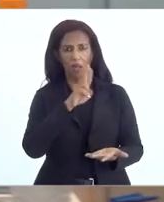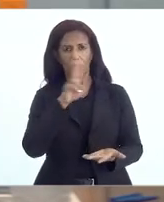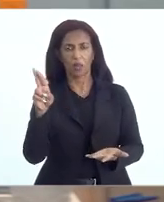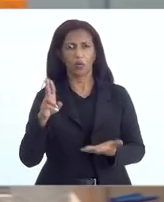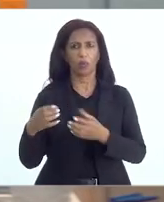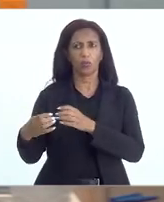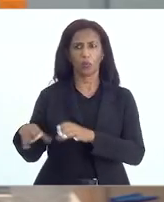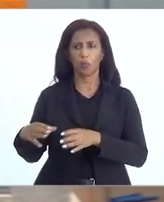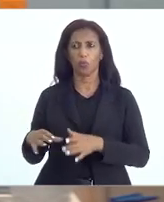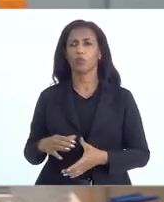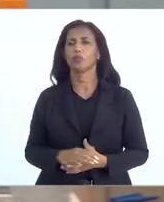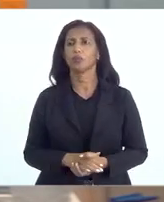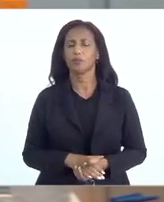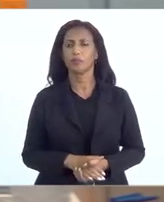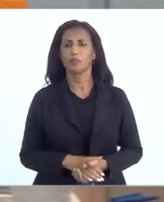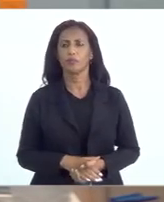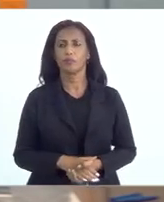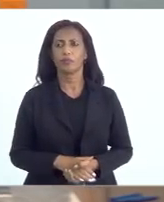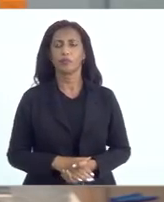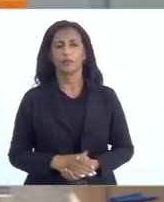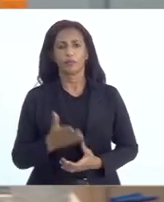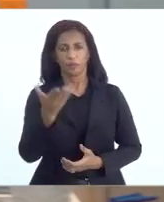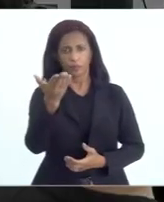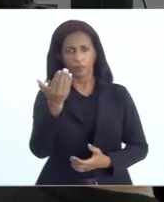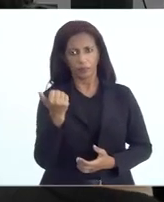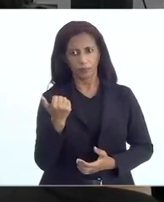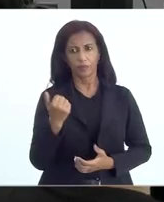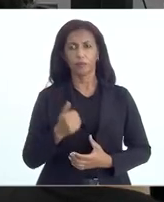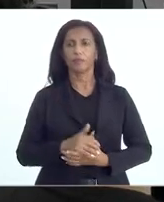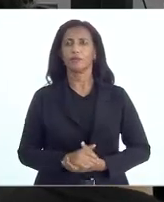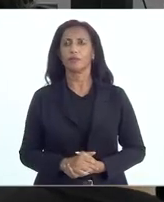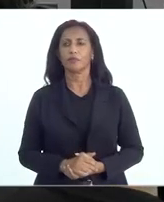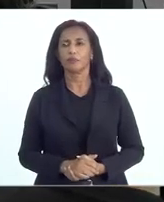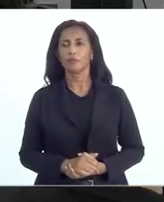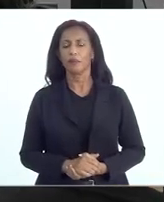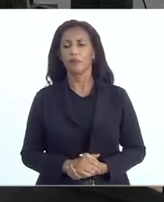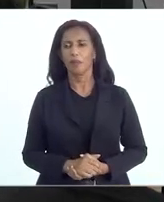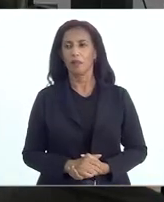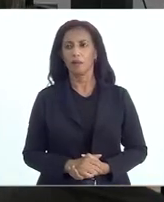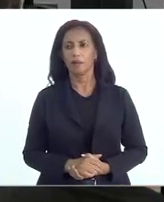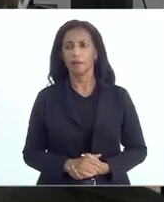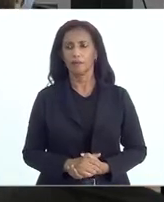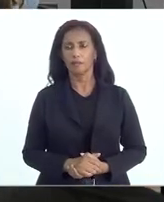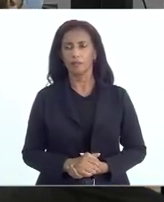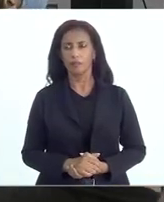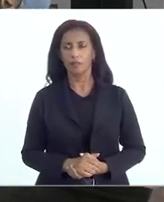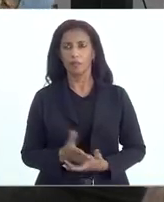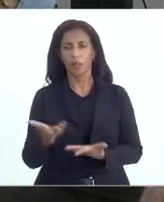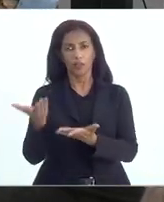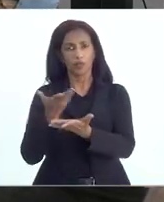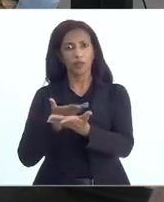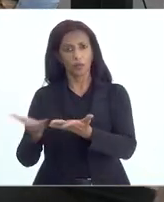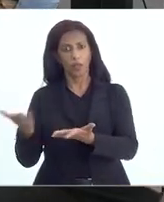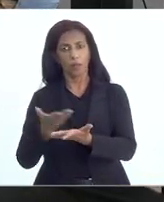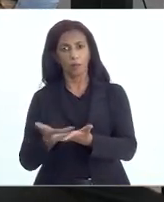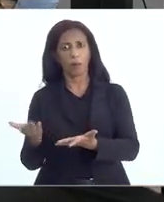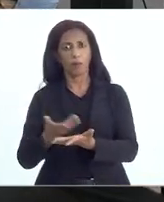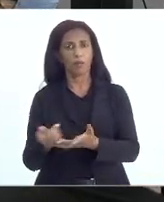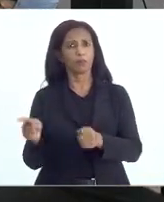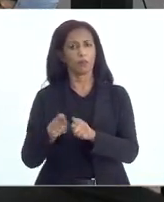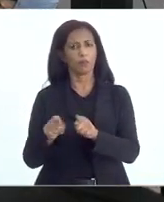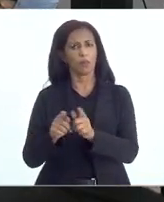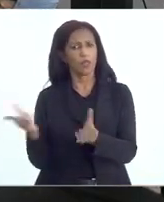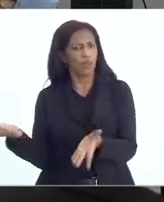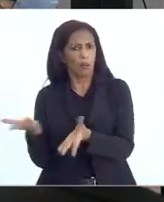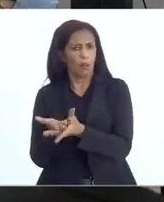concurso fazer da palavra vem cá vem cá pegar o telefone dele é porque a gente faz o encaminhamento para mim que a minha amiga também já